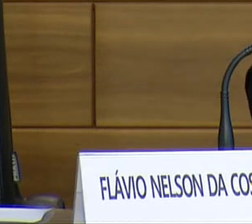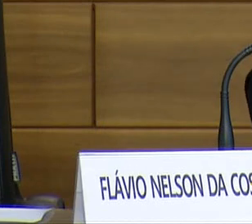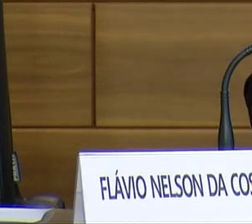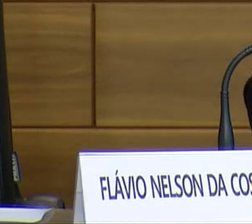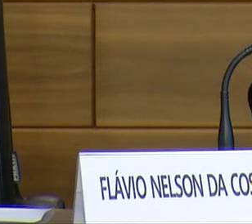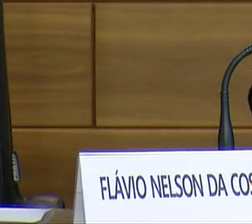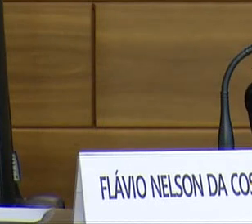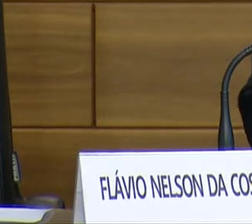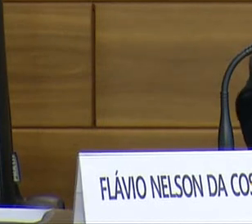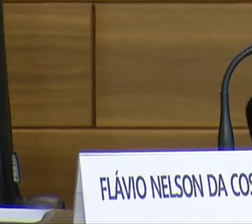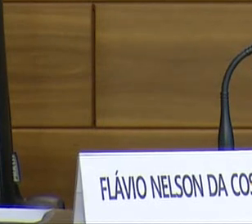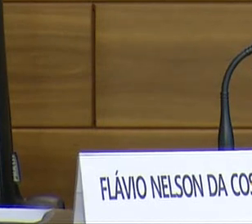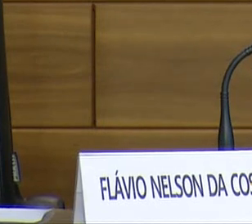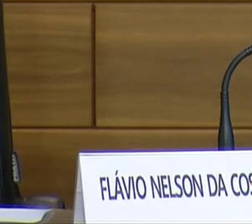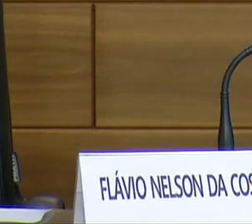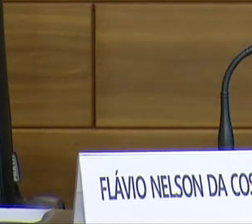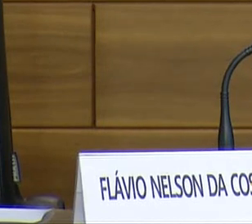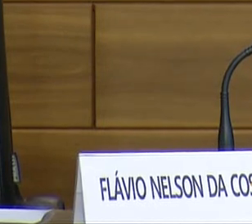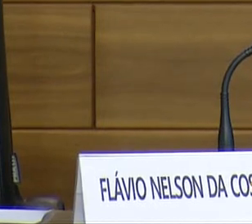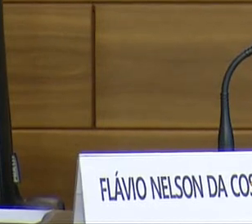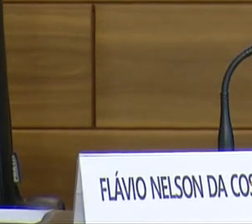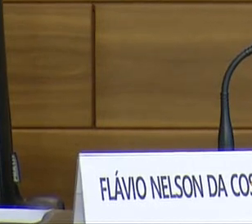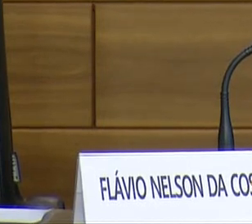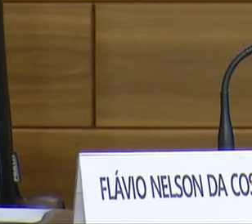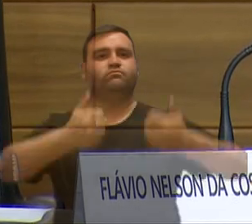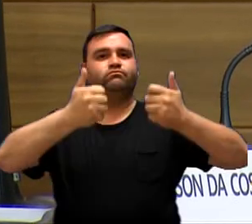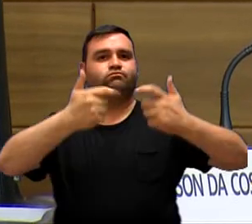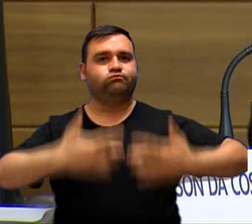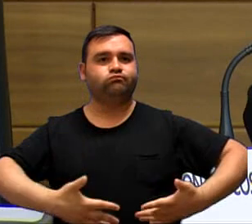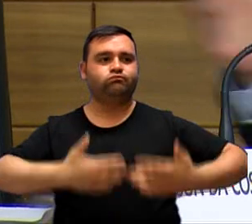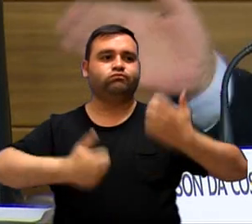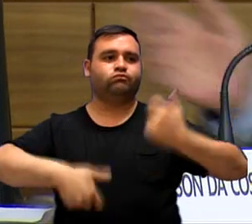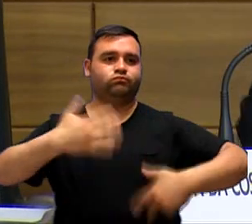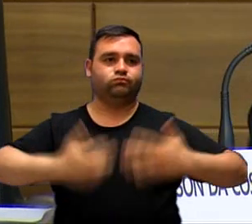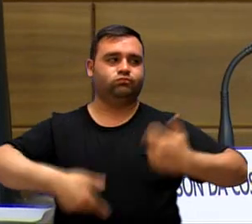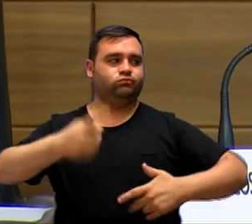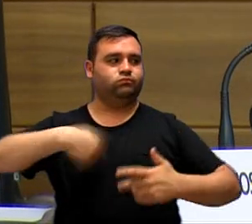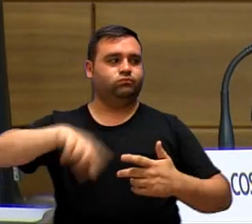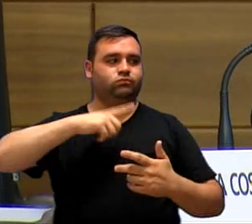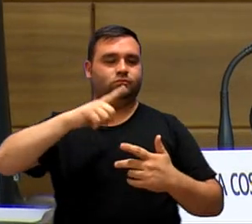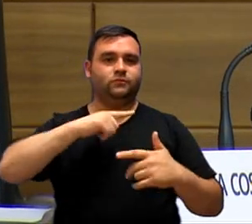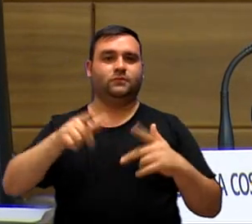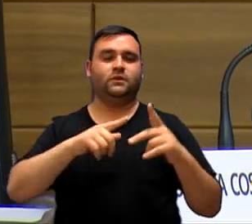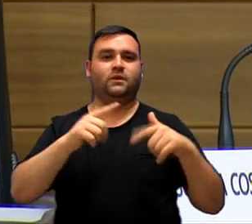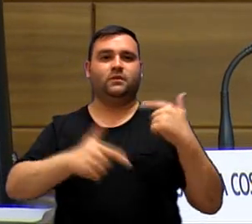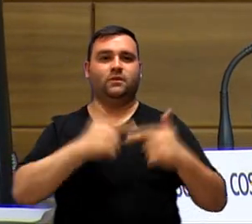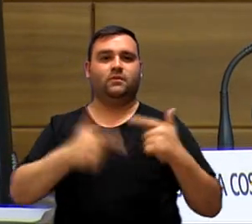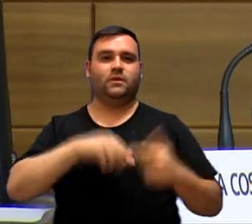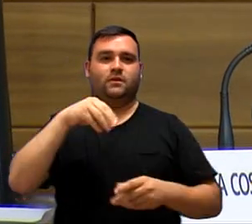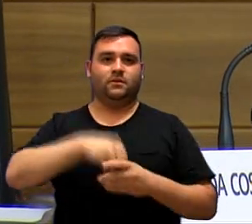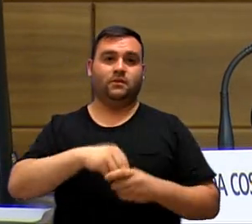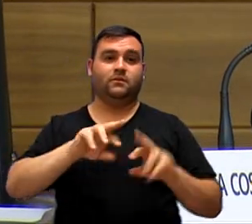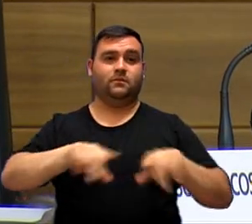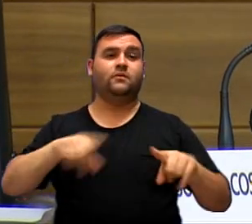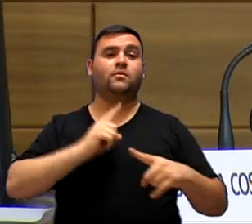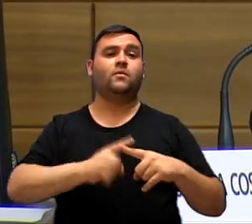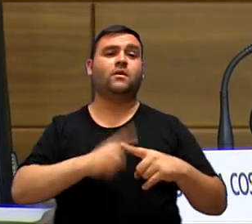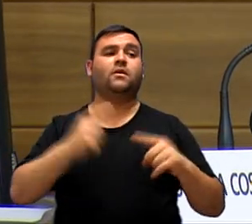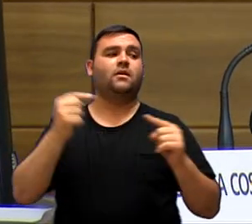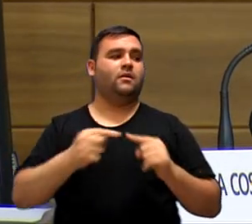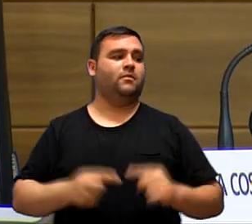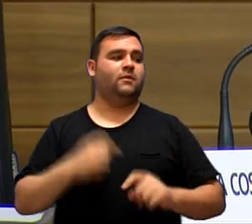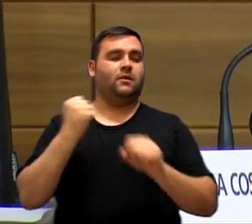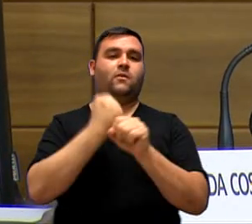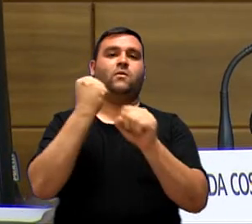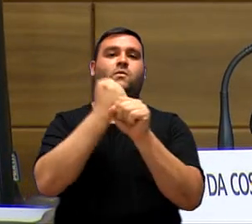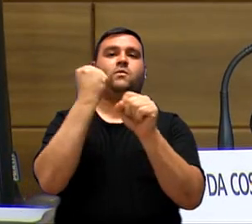eu passaria, então, a discorrer e os nossos funcionários aqui presentes, sobre as